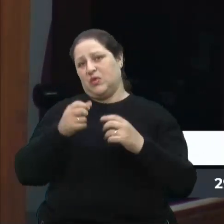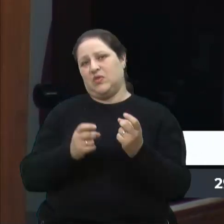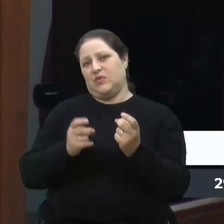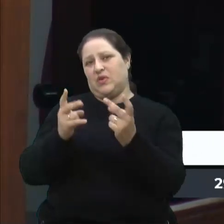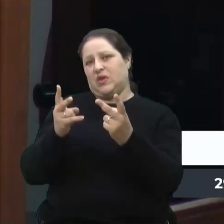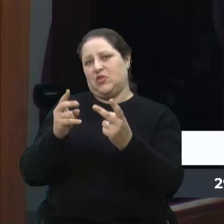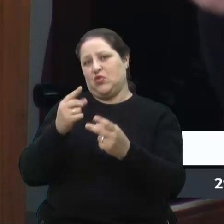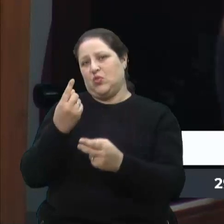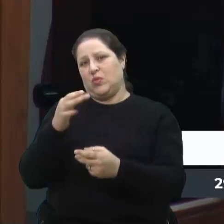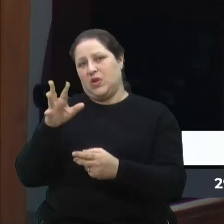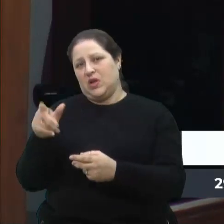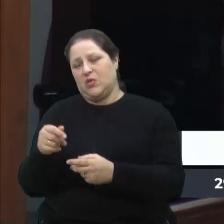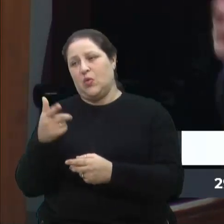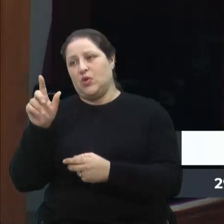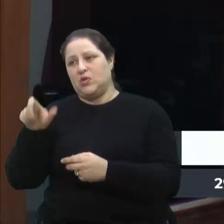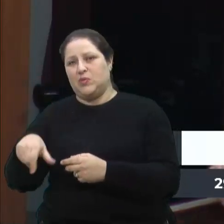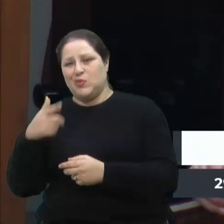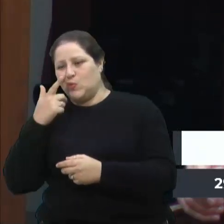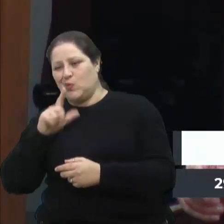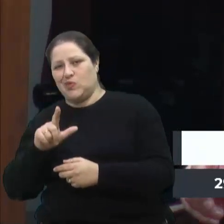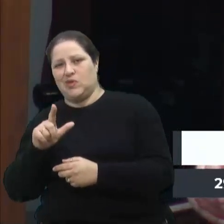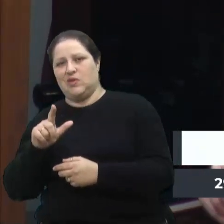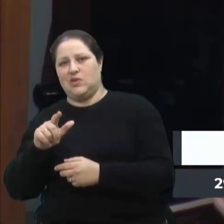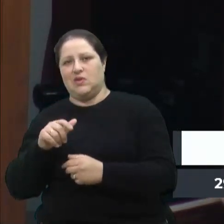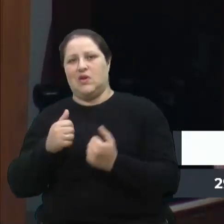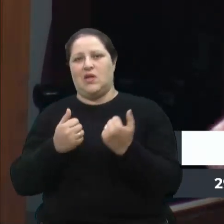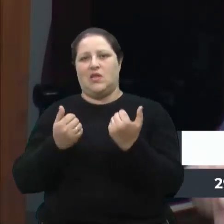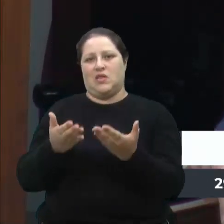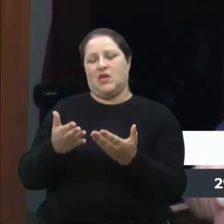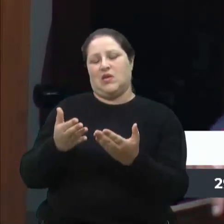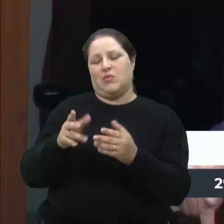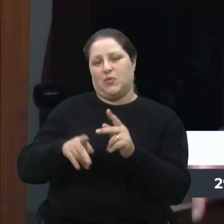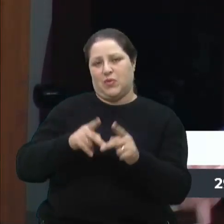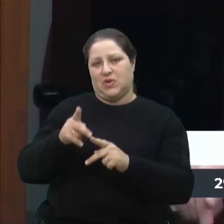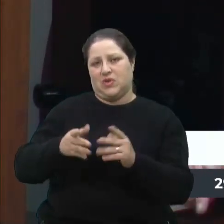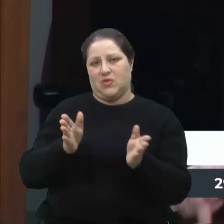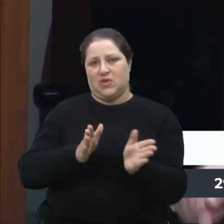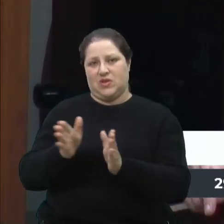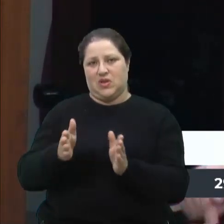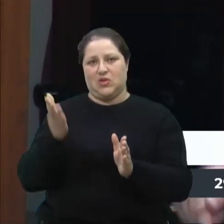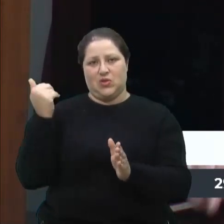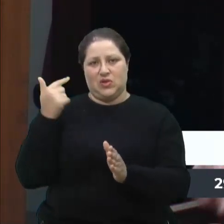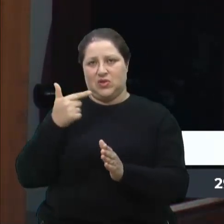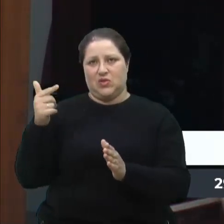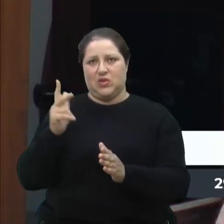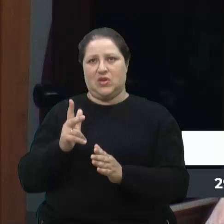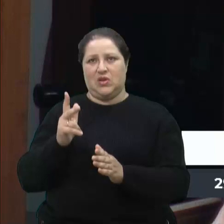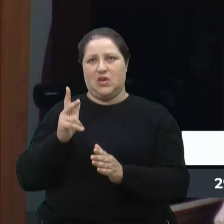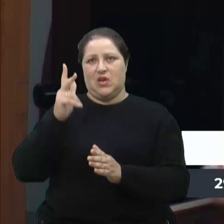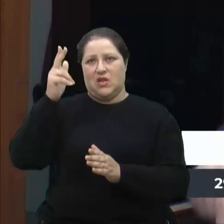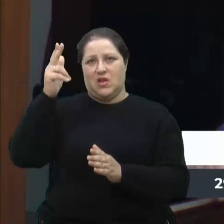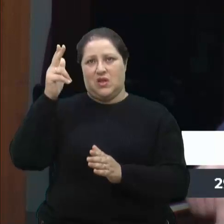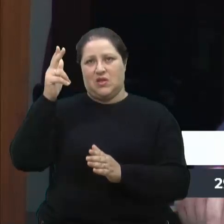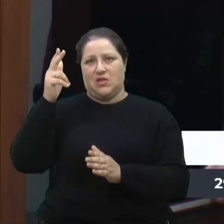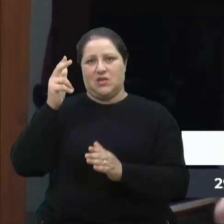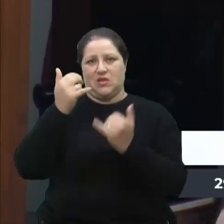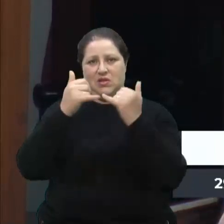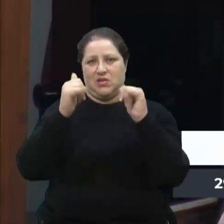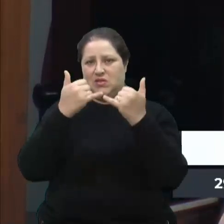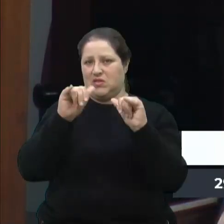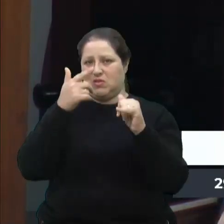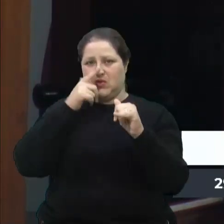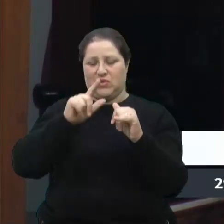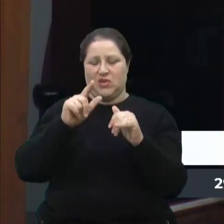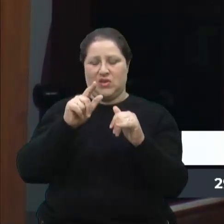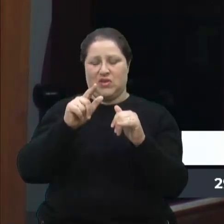3, para poder deixar a população ter acesso. Minas Gerais não tinha energia elétrica para botar empresas lá, faltava energia